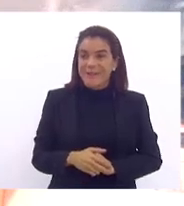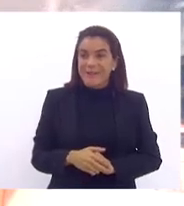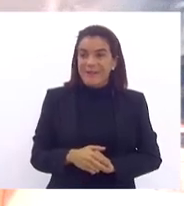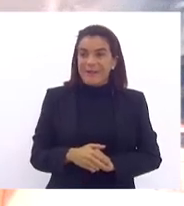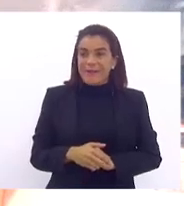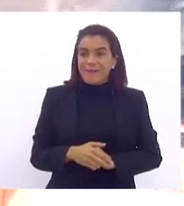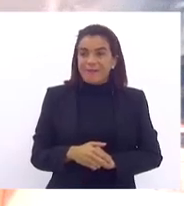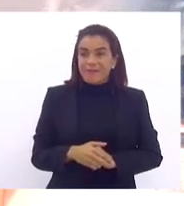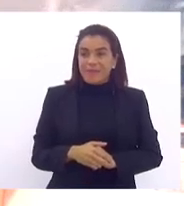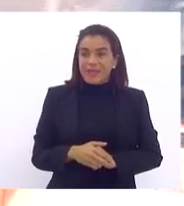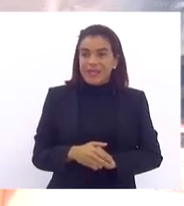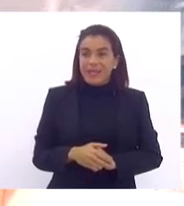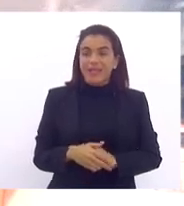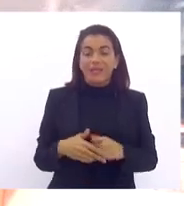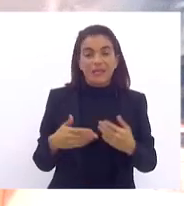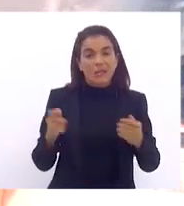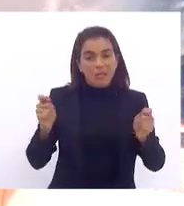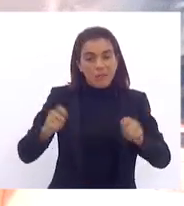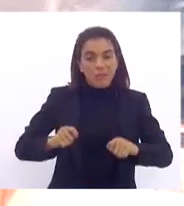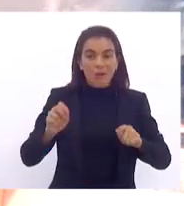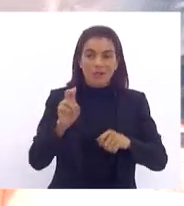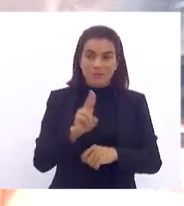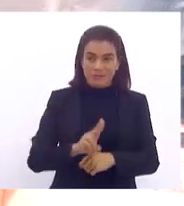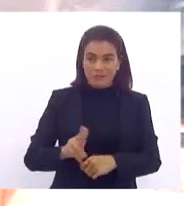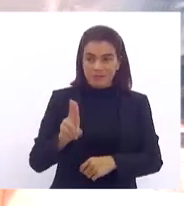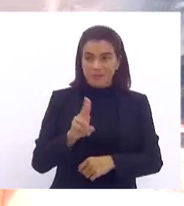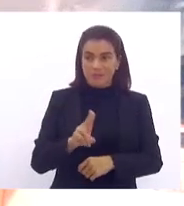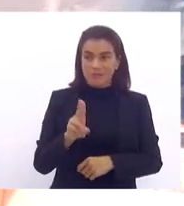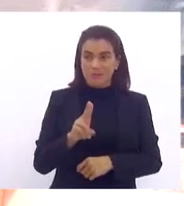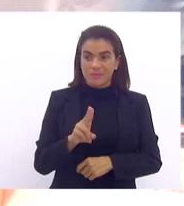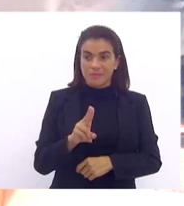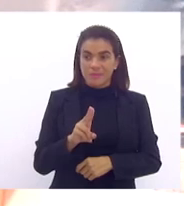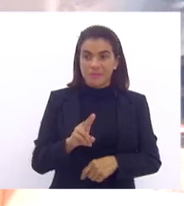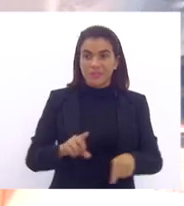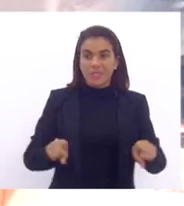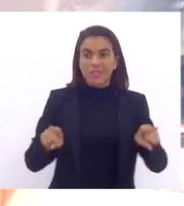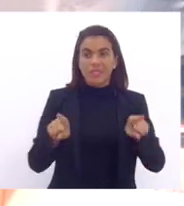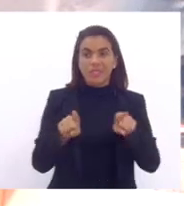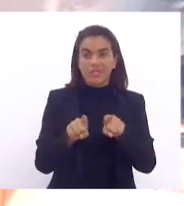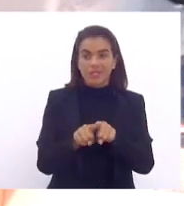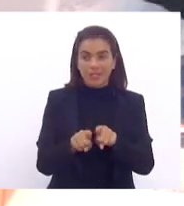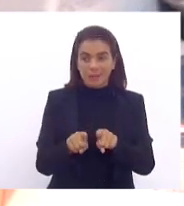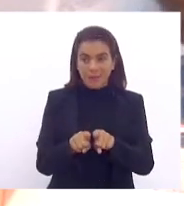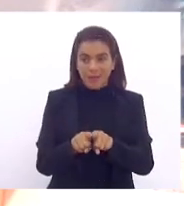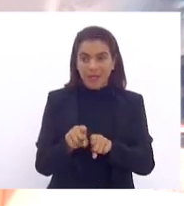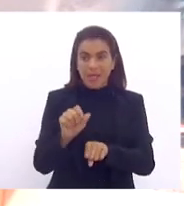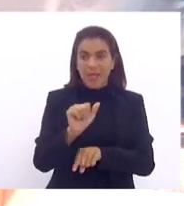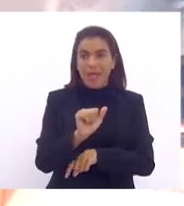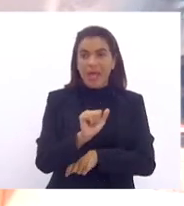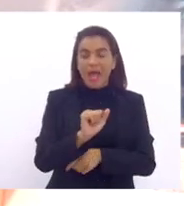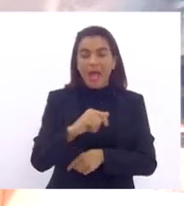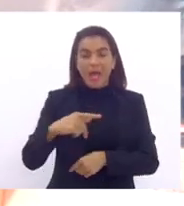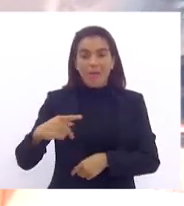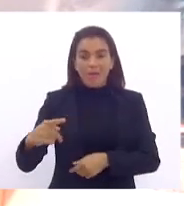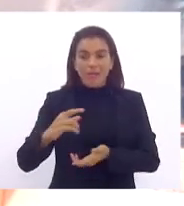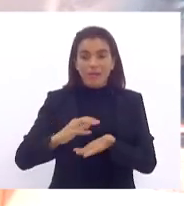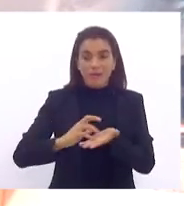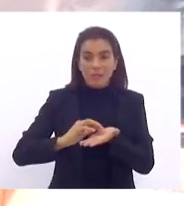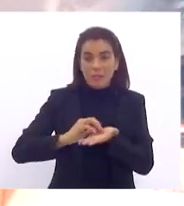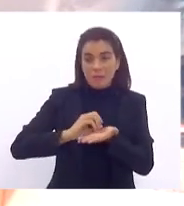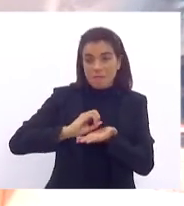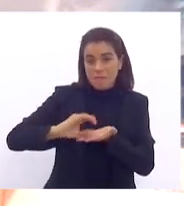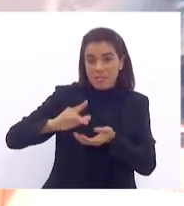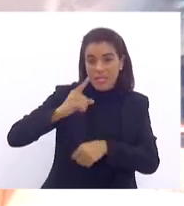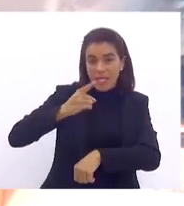o que pode ser usada e também também aplicativos de mensagens instantâneos